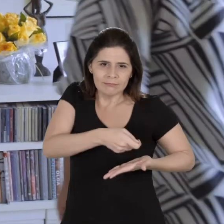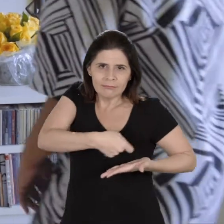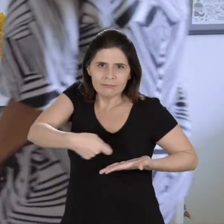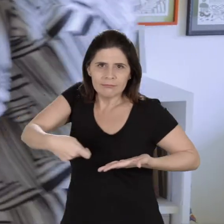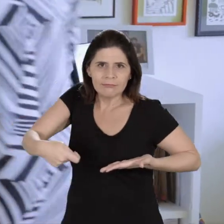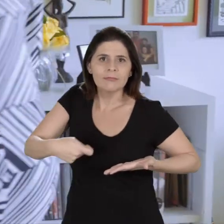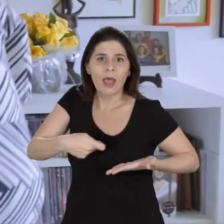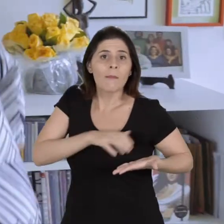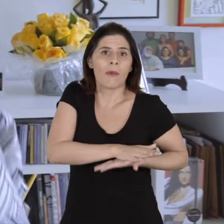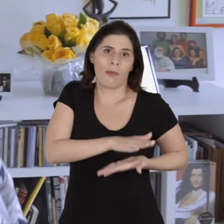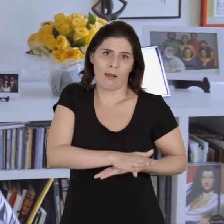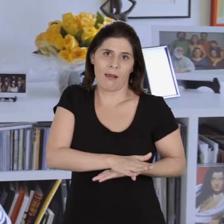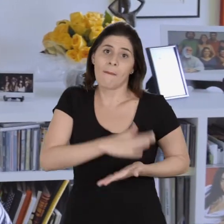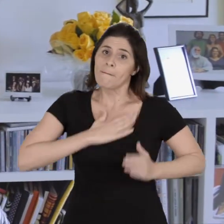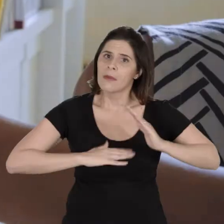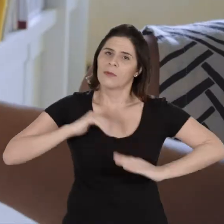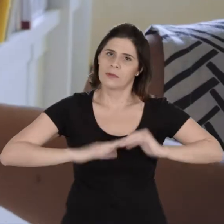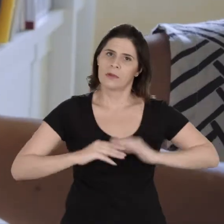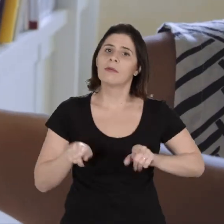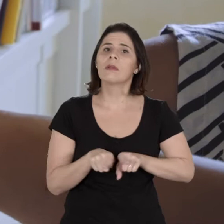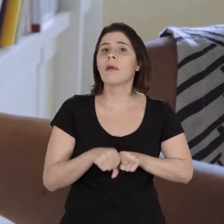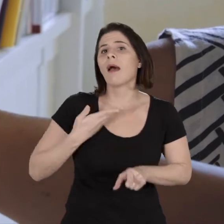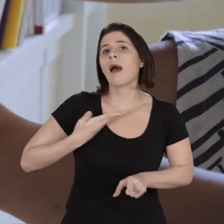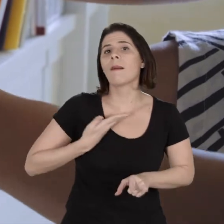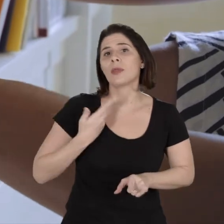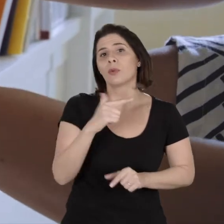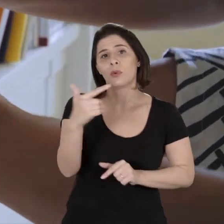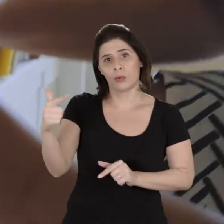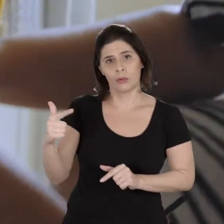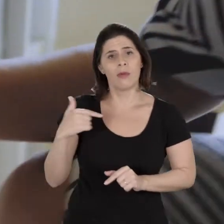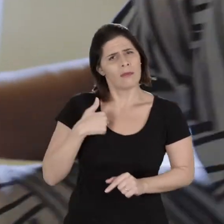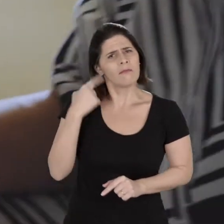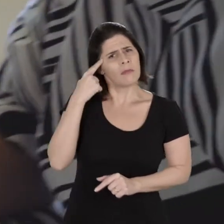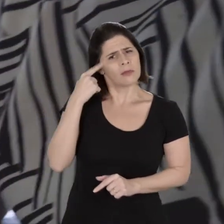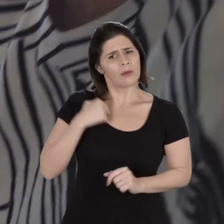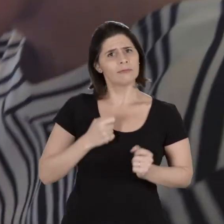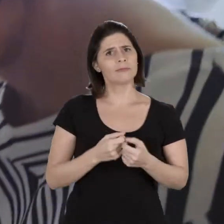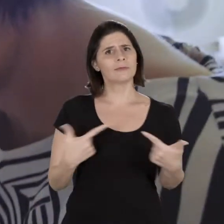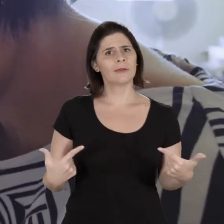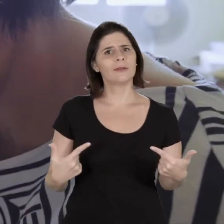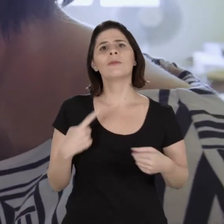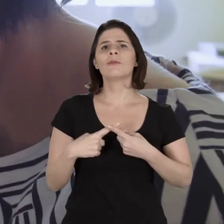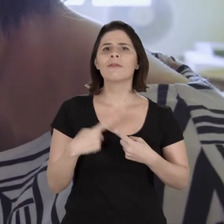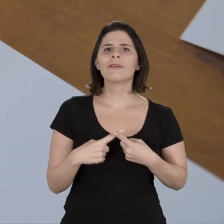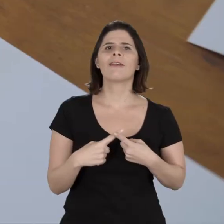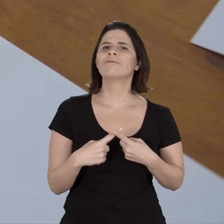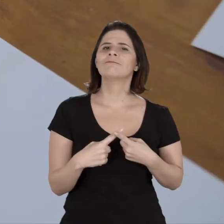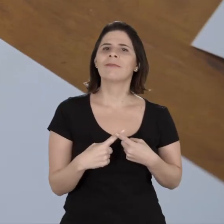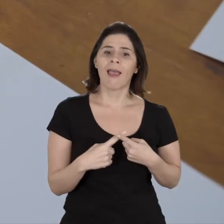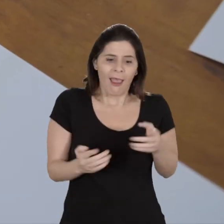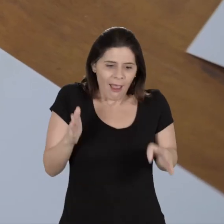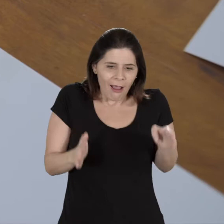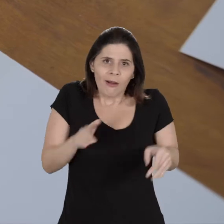também para publicar o talento de outros amigos. Eu me considero muito sortuda de viver essa